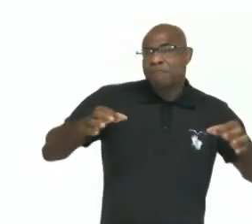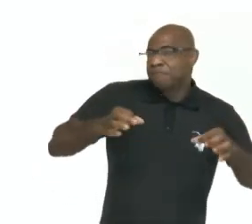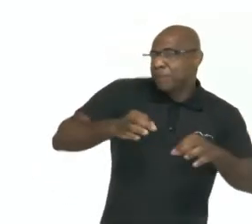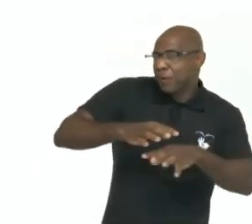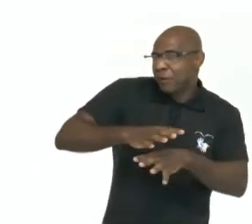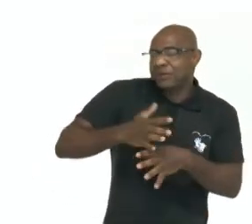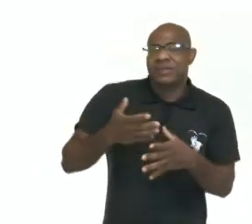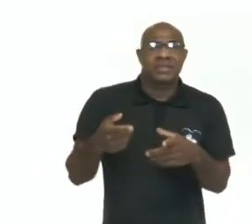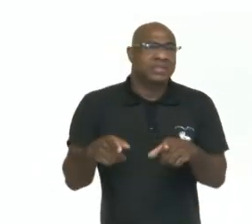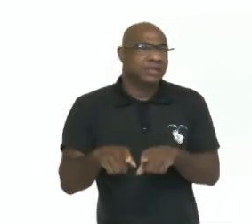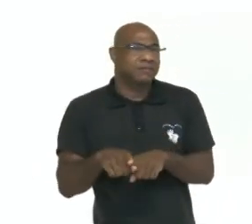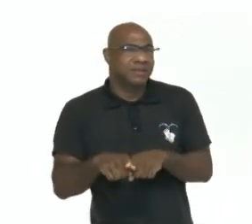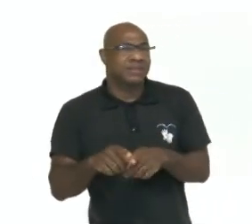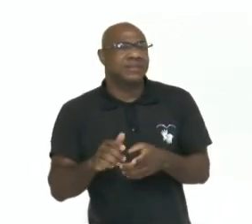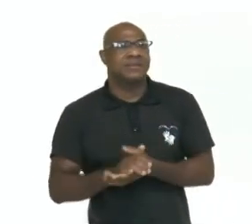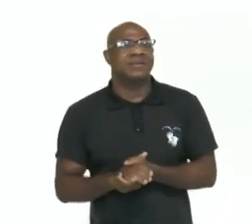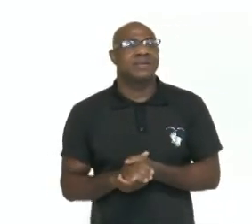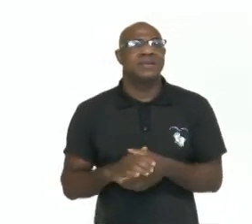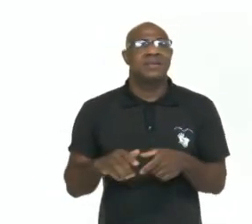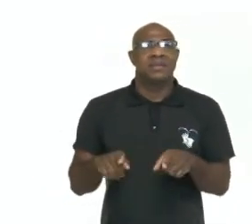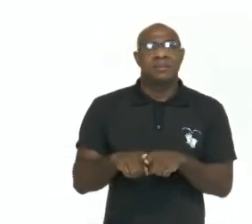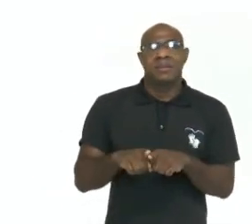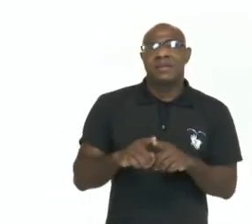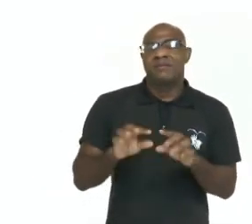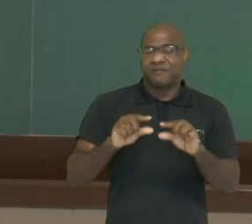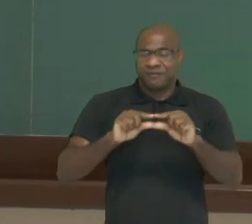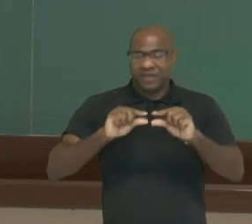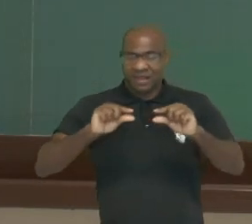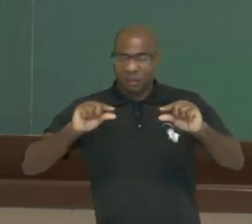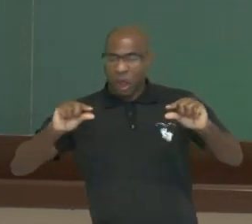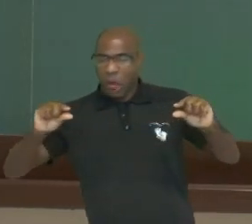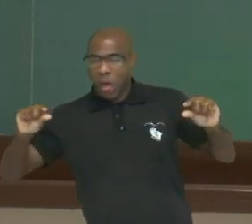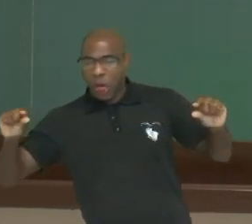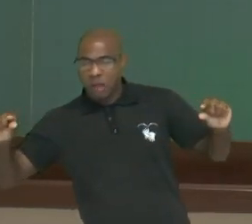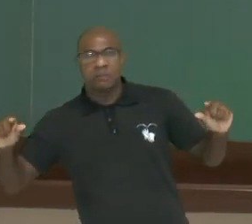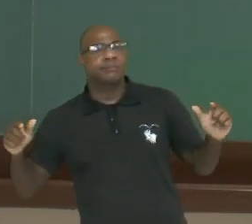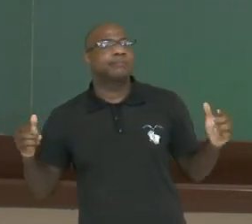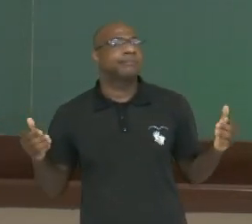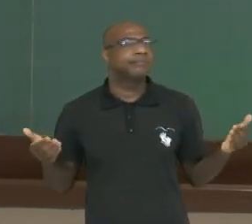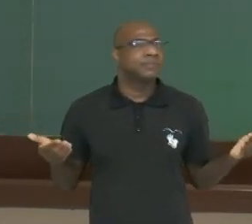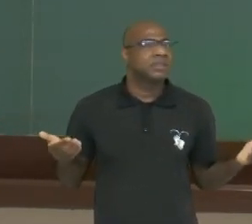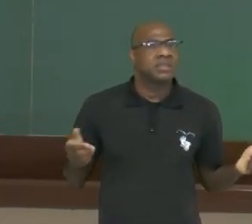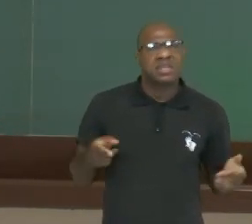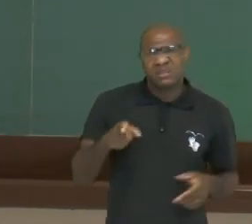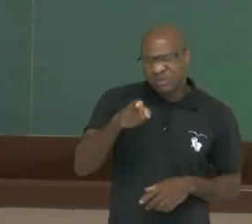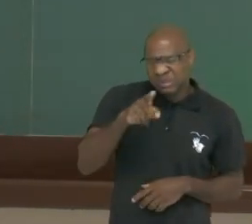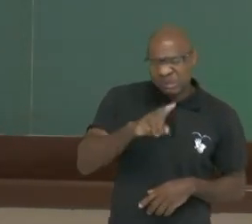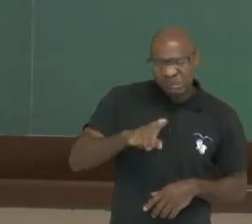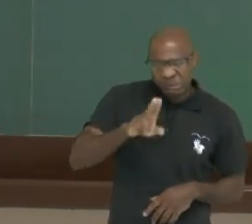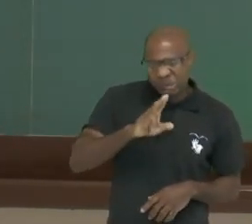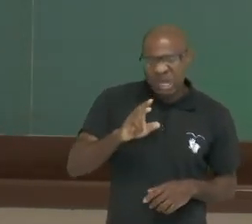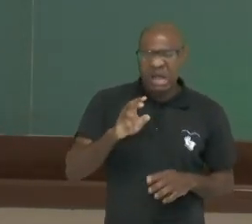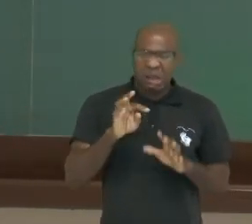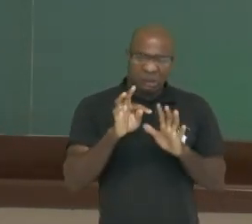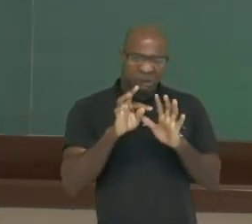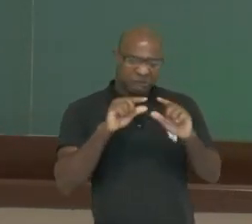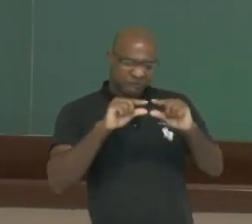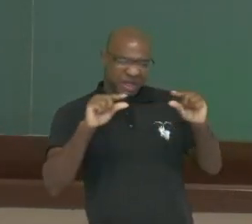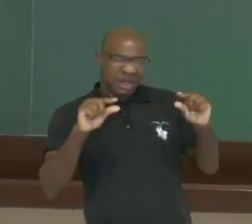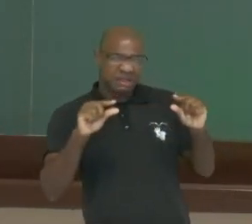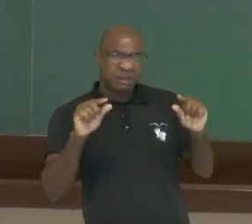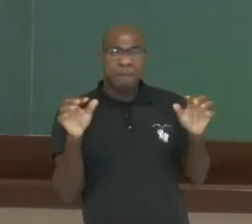jargões, estrangeirismos e frases muito longas. Quando eu utilizo as frases prontas, aqueles clichês,